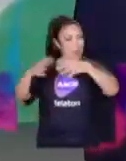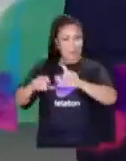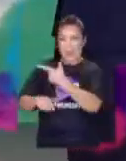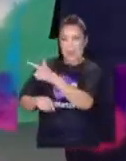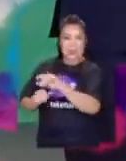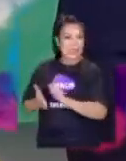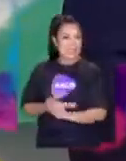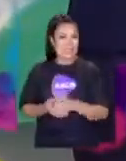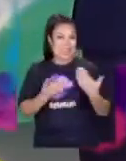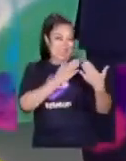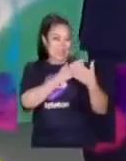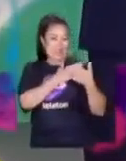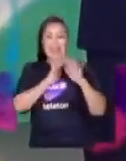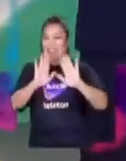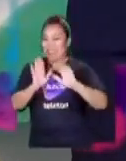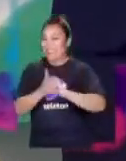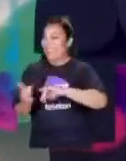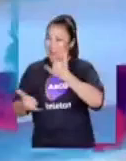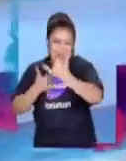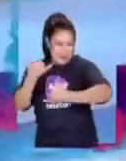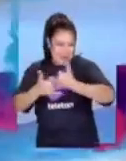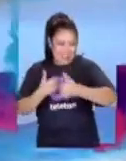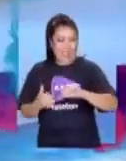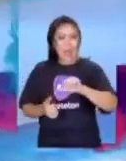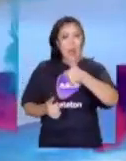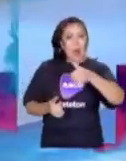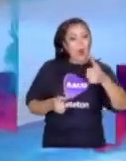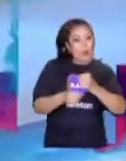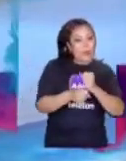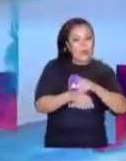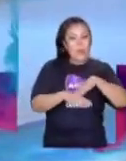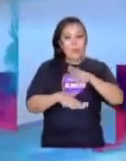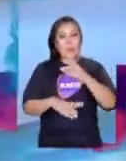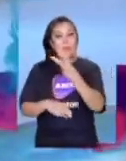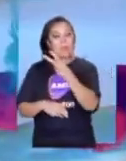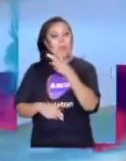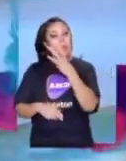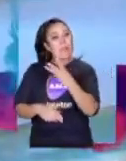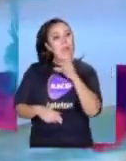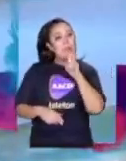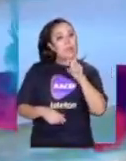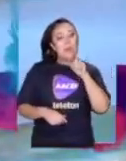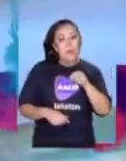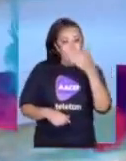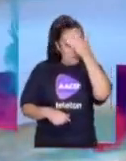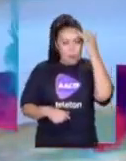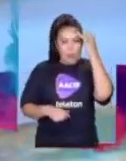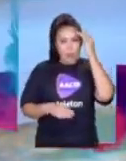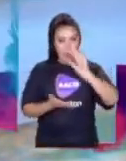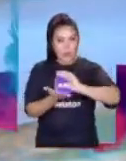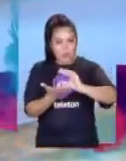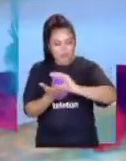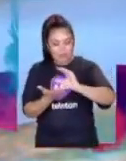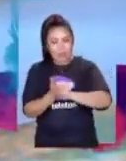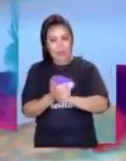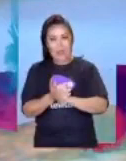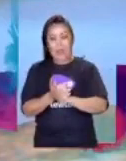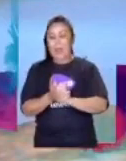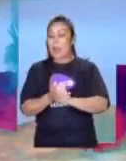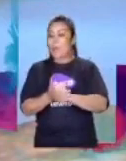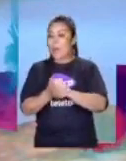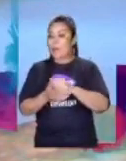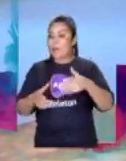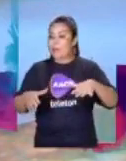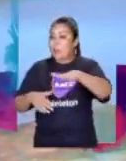favor, não, não. Em 11 anos, Rebeca, mais de 35 mil pessoas fizeram a doação. 35 mil pessoas dentro da nossa área de